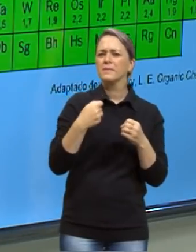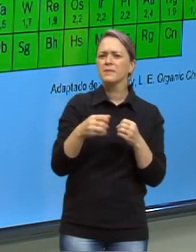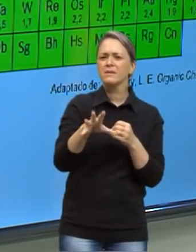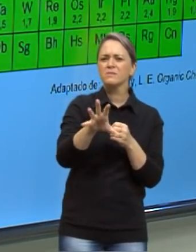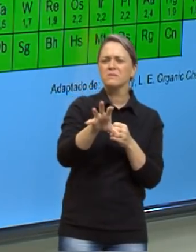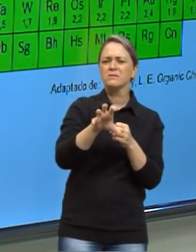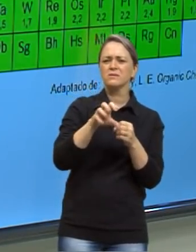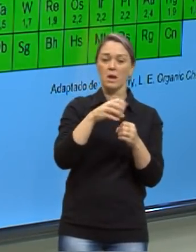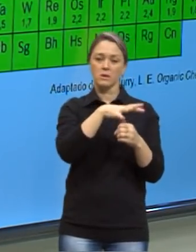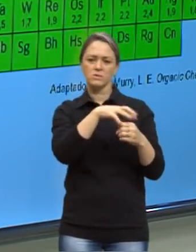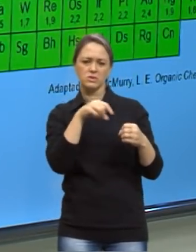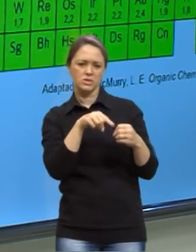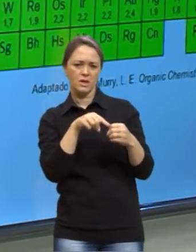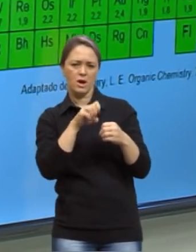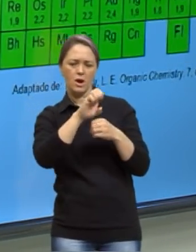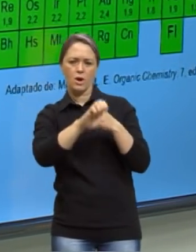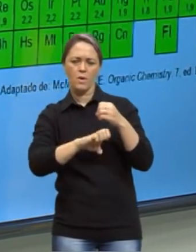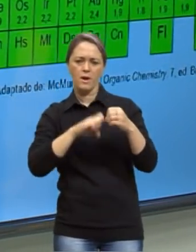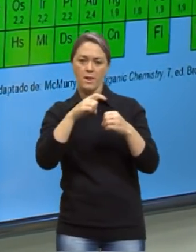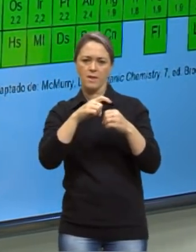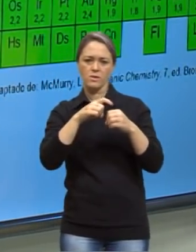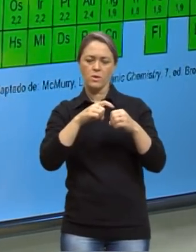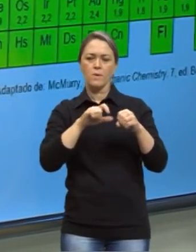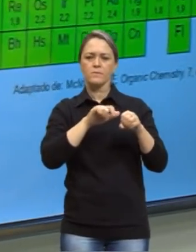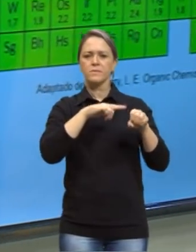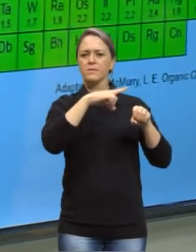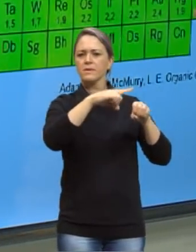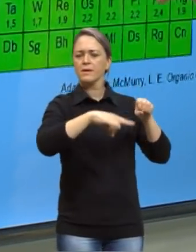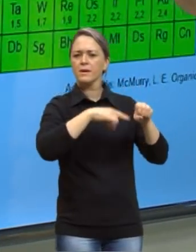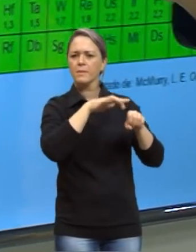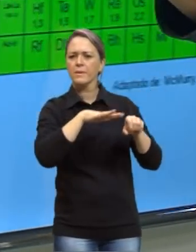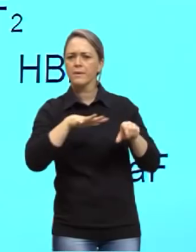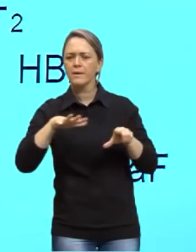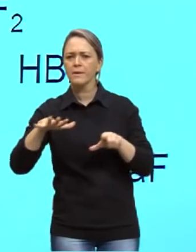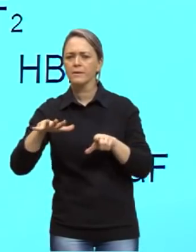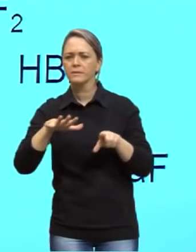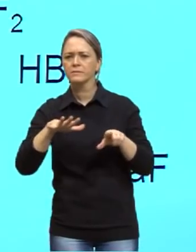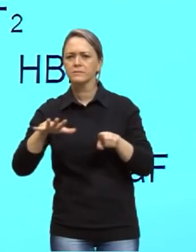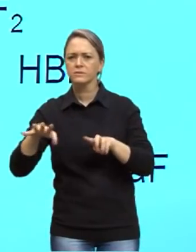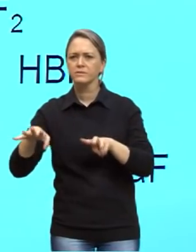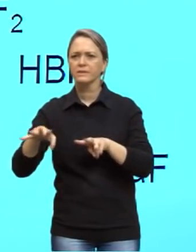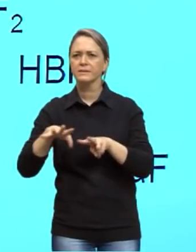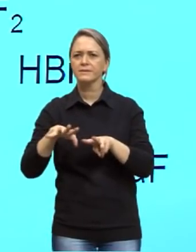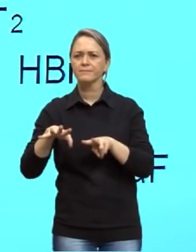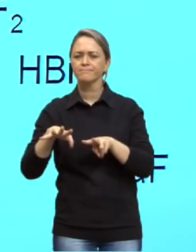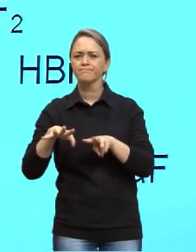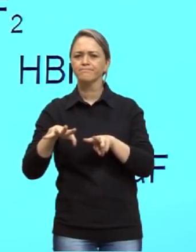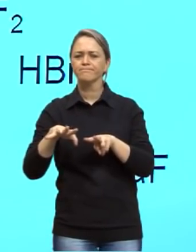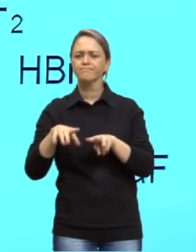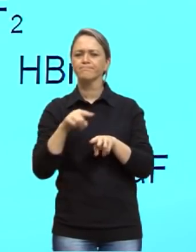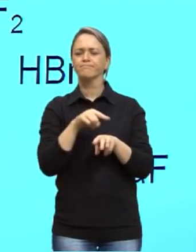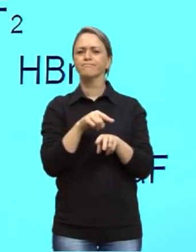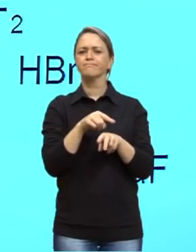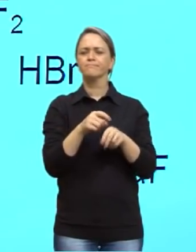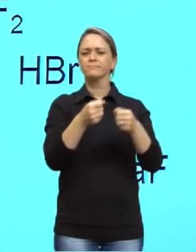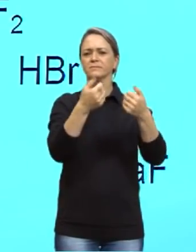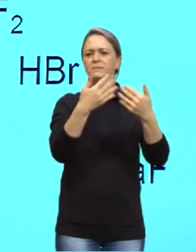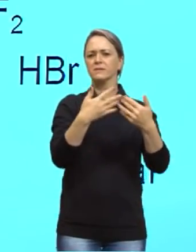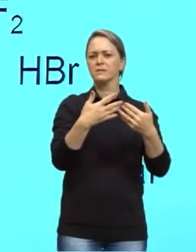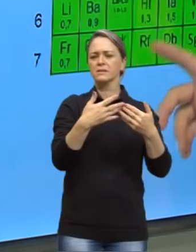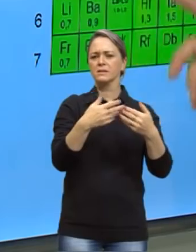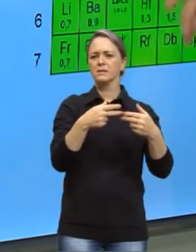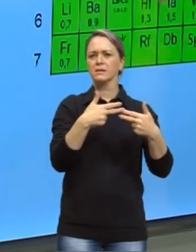retirar um elétron da camada de valência e eu disse que esses elementos aqui tem uma